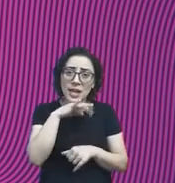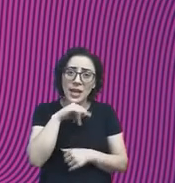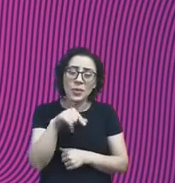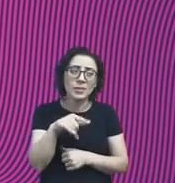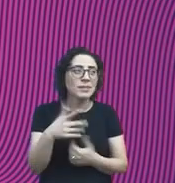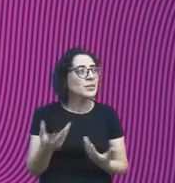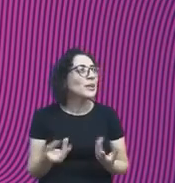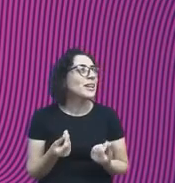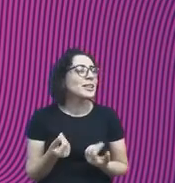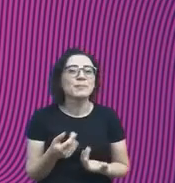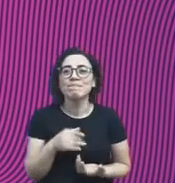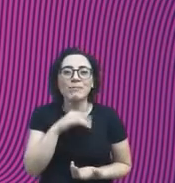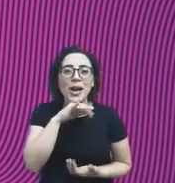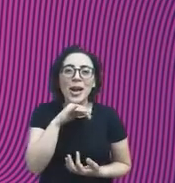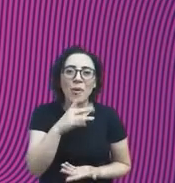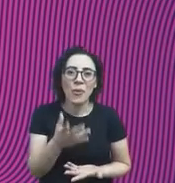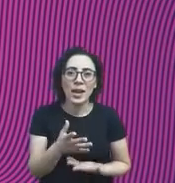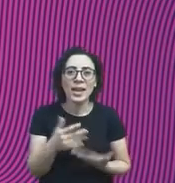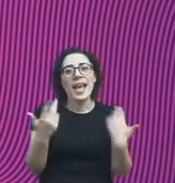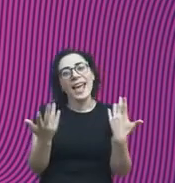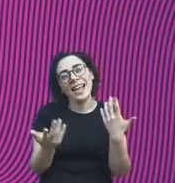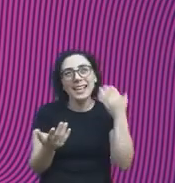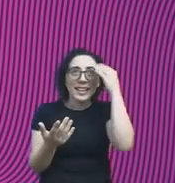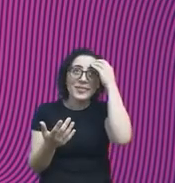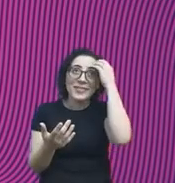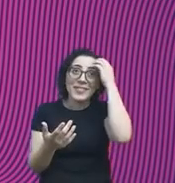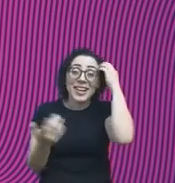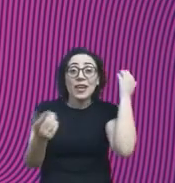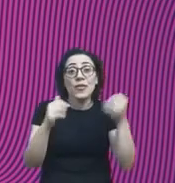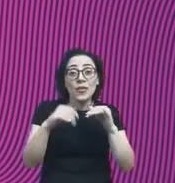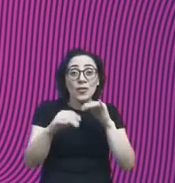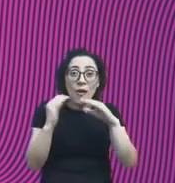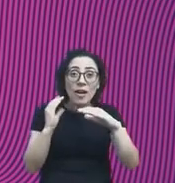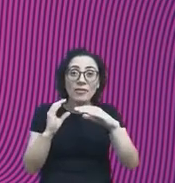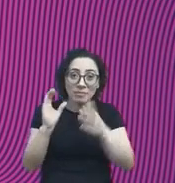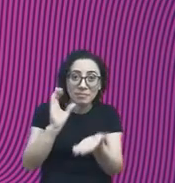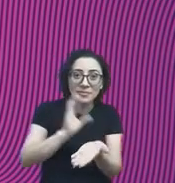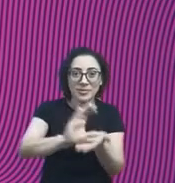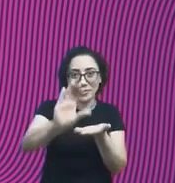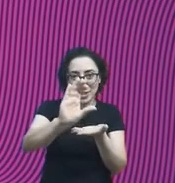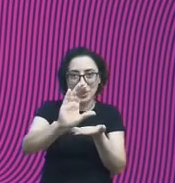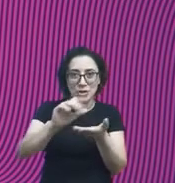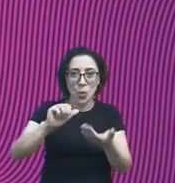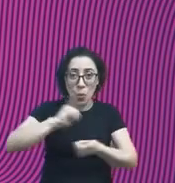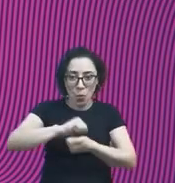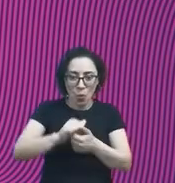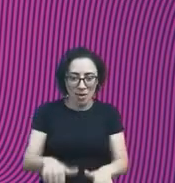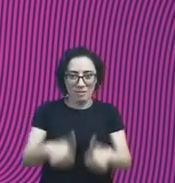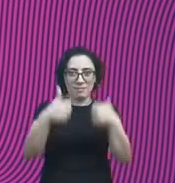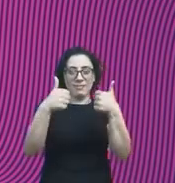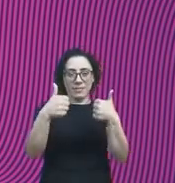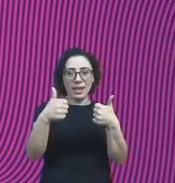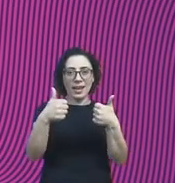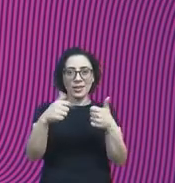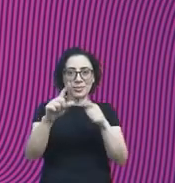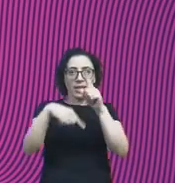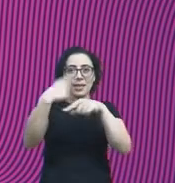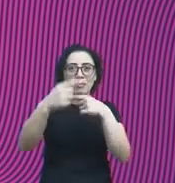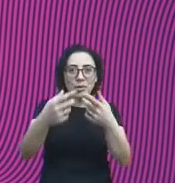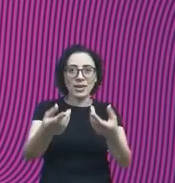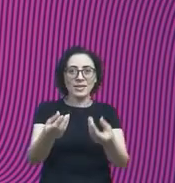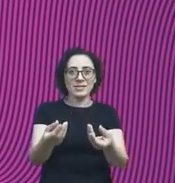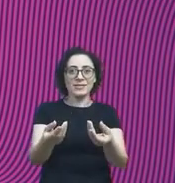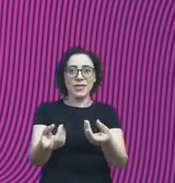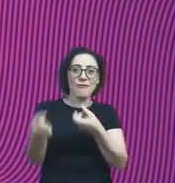investir em qualidade para ter um bônus, né? Vou ter uma remuneração a mais porque eu tenho qualidade. Não. Quando eu divulgar os dados, os